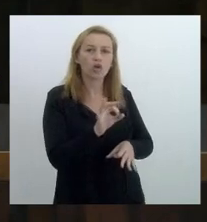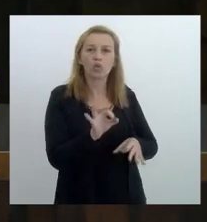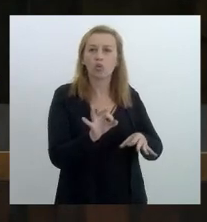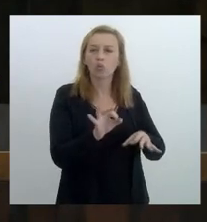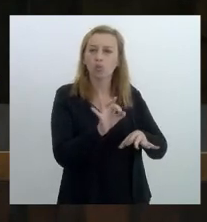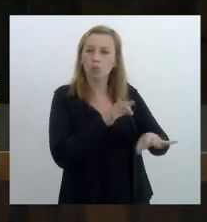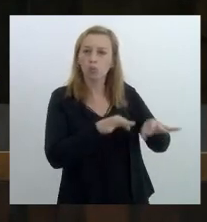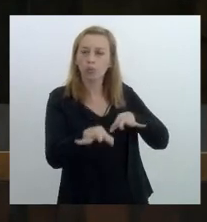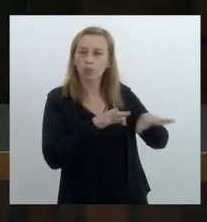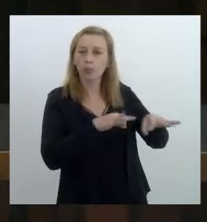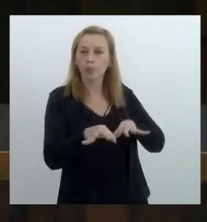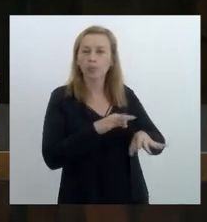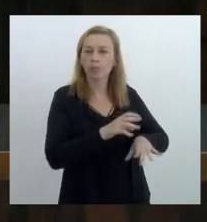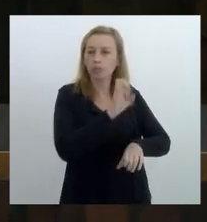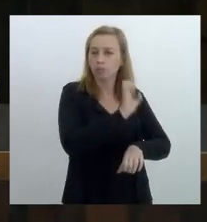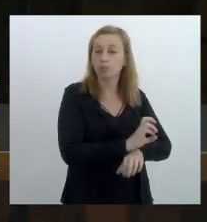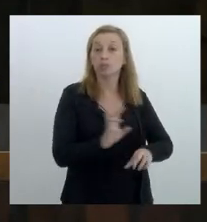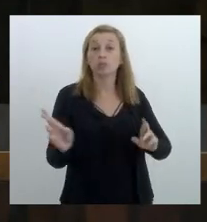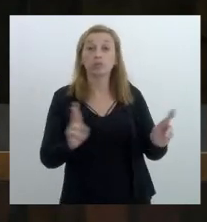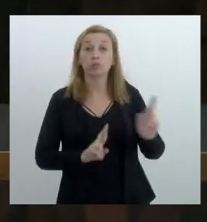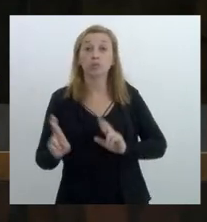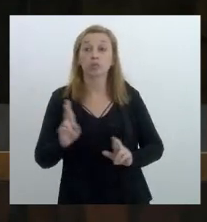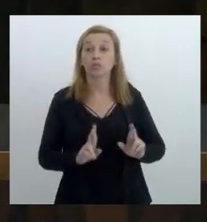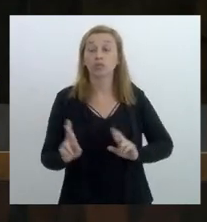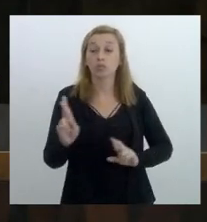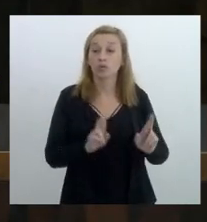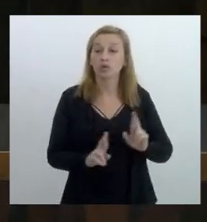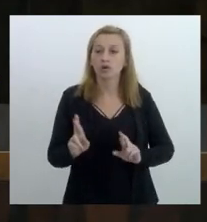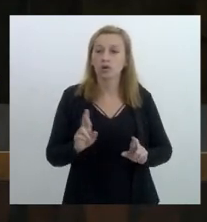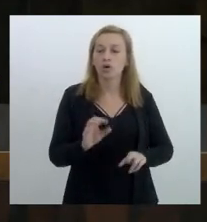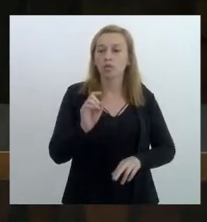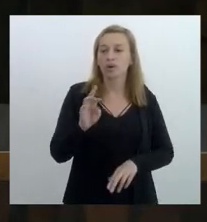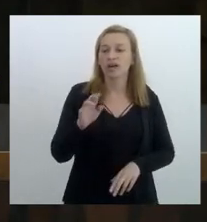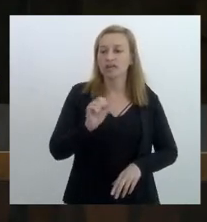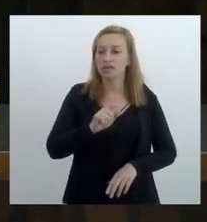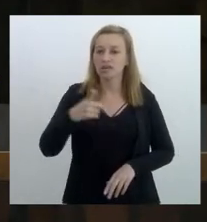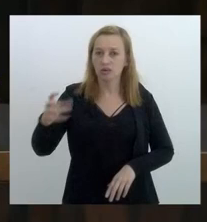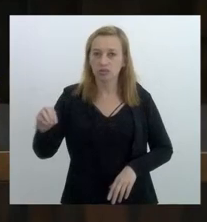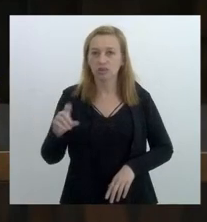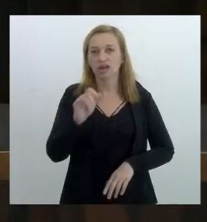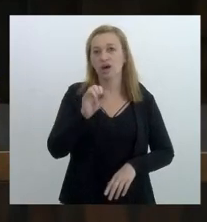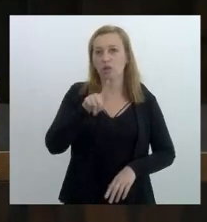planejando em relação à famigerada Operação Delaware?